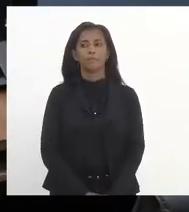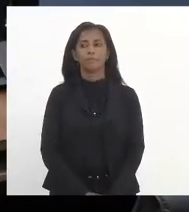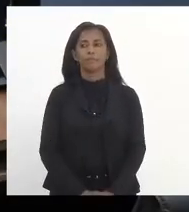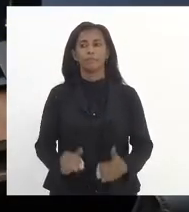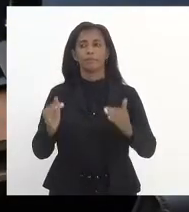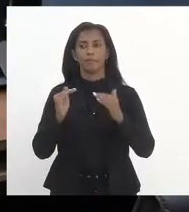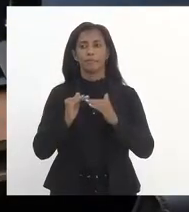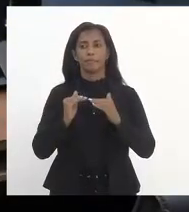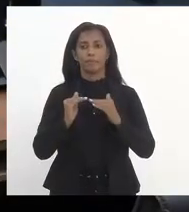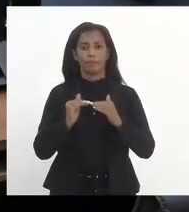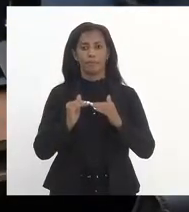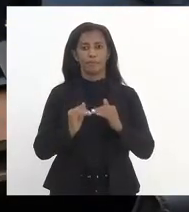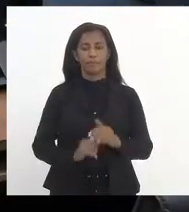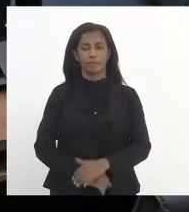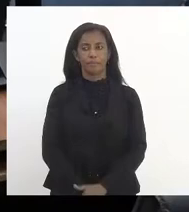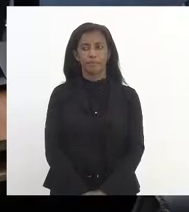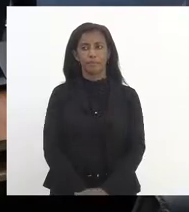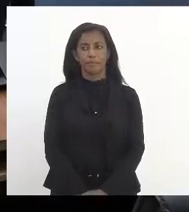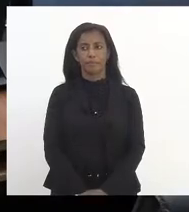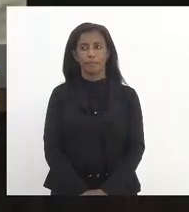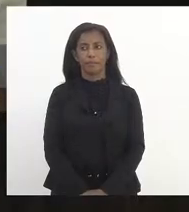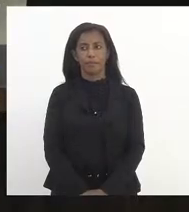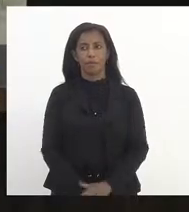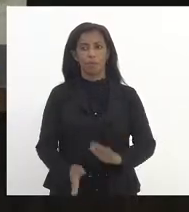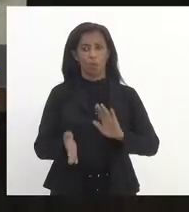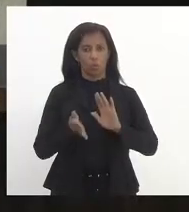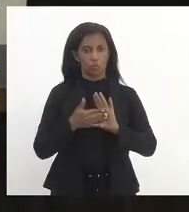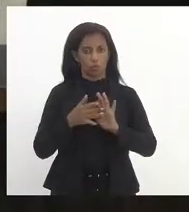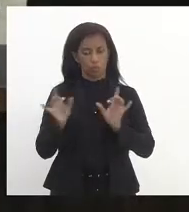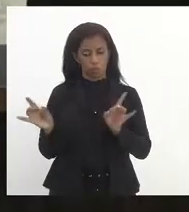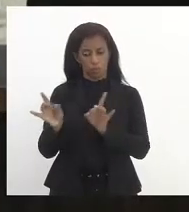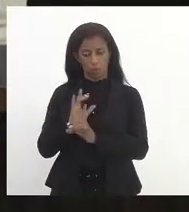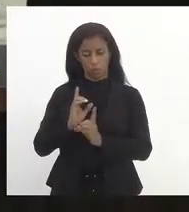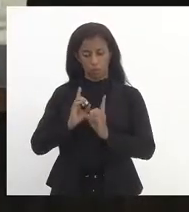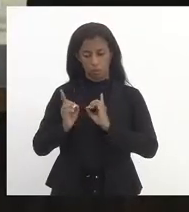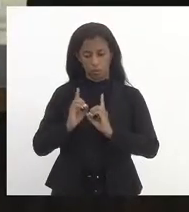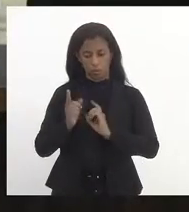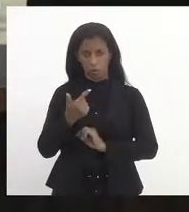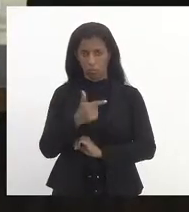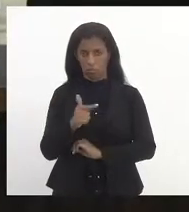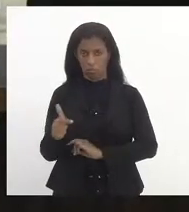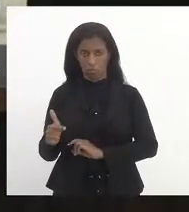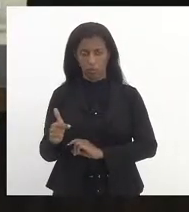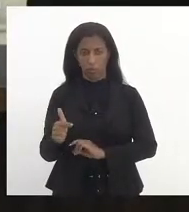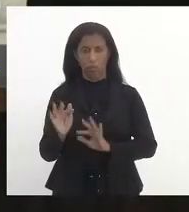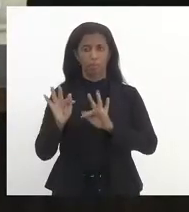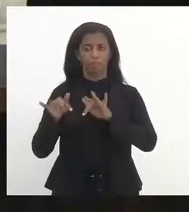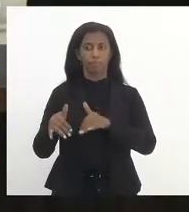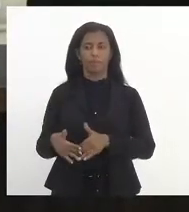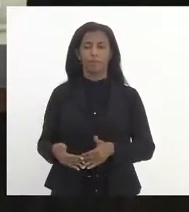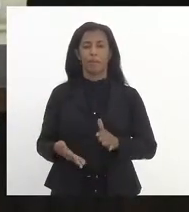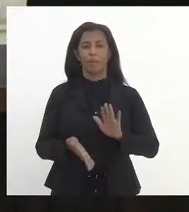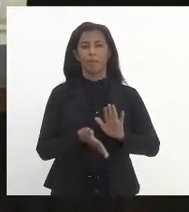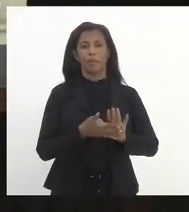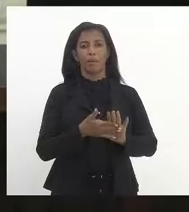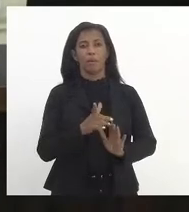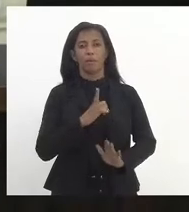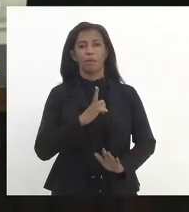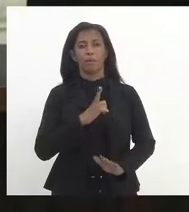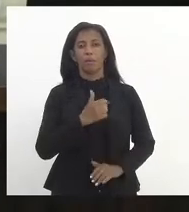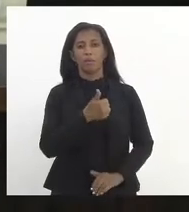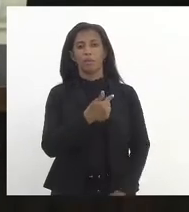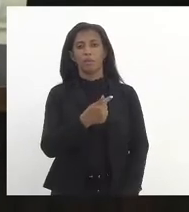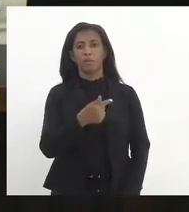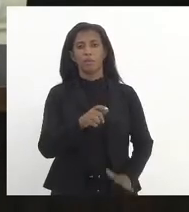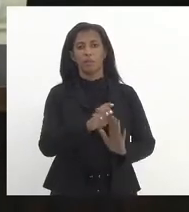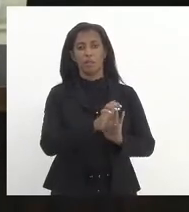Parecer favorável, presidente. Os pareceres emitidos em discussão. Não havendo que queira discutir, encerra a discussão. A presente proposta recebeu